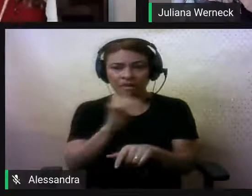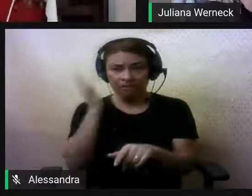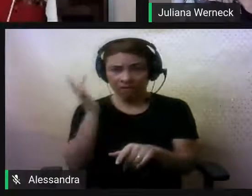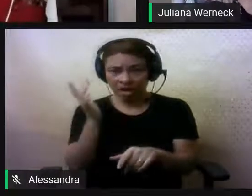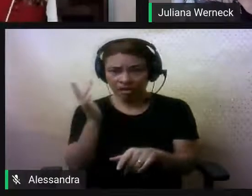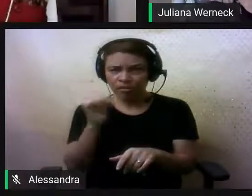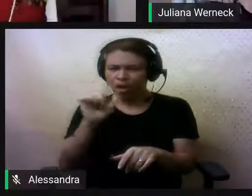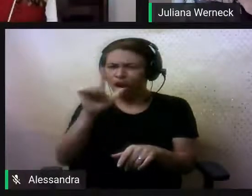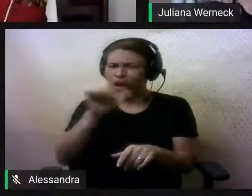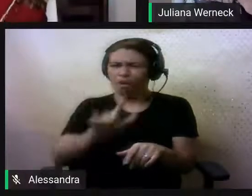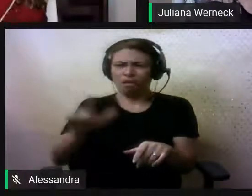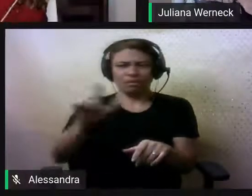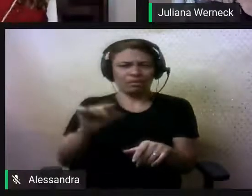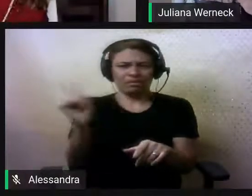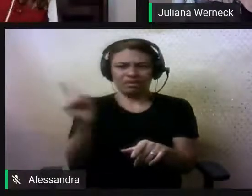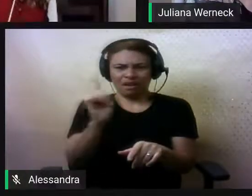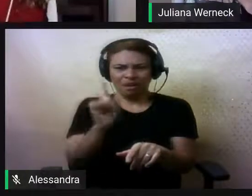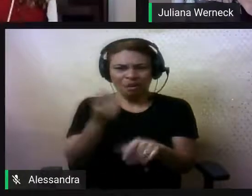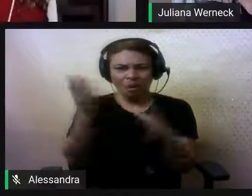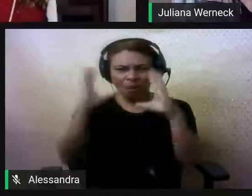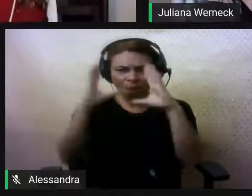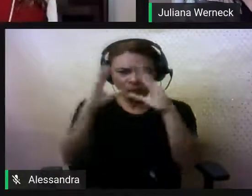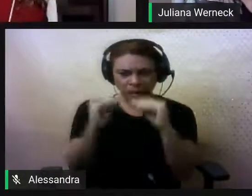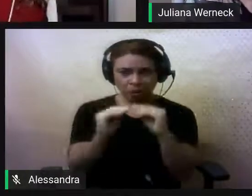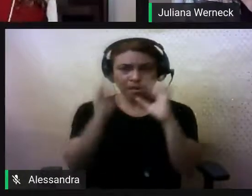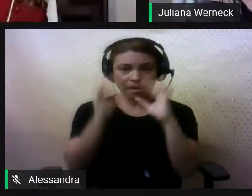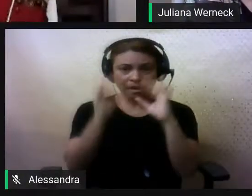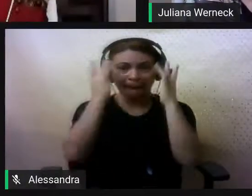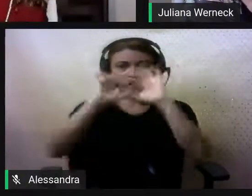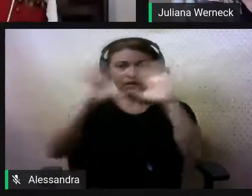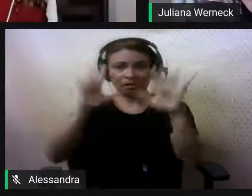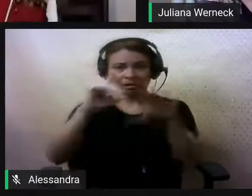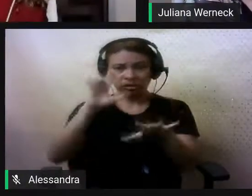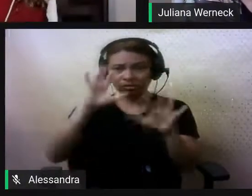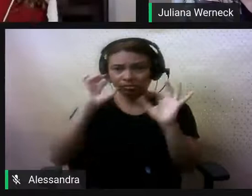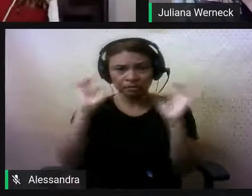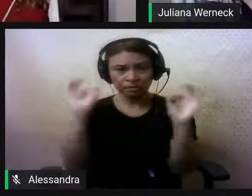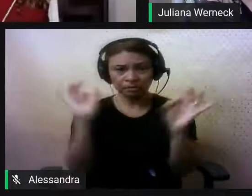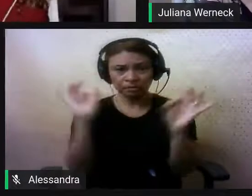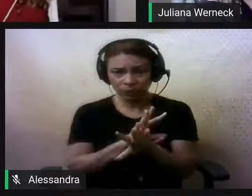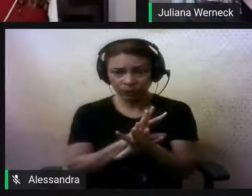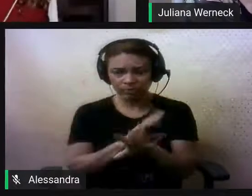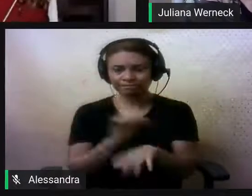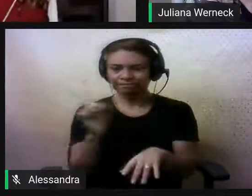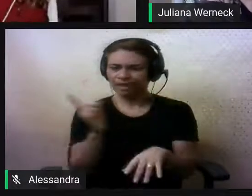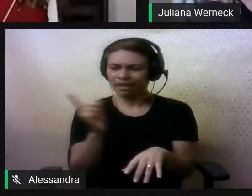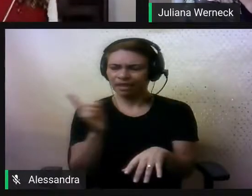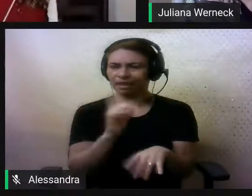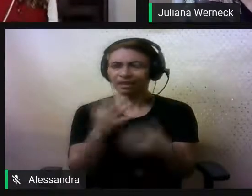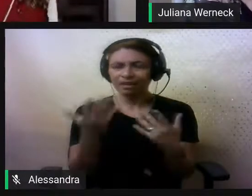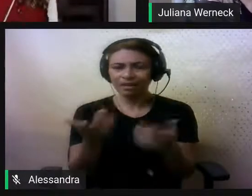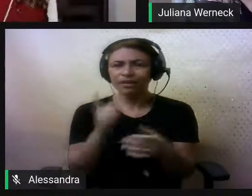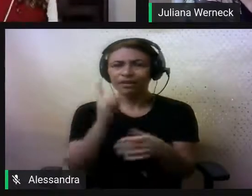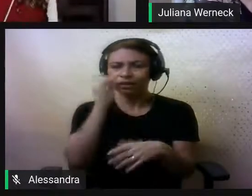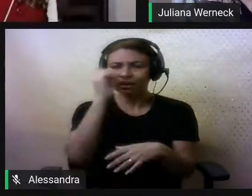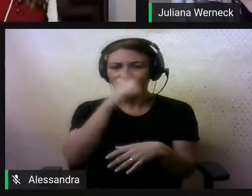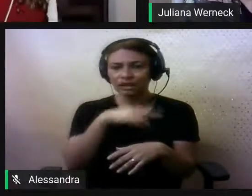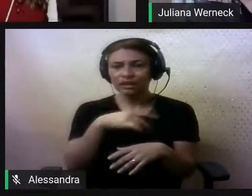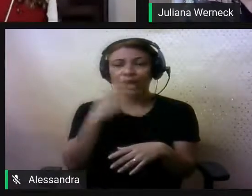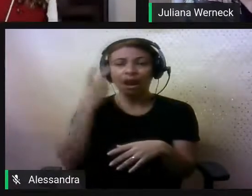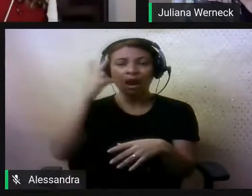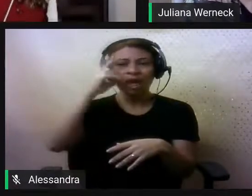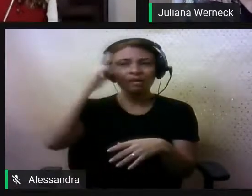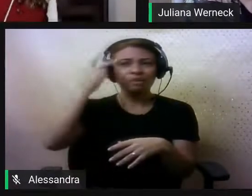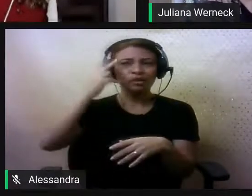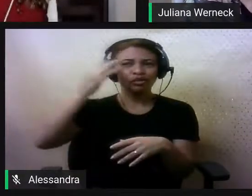Lógico que não é. Não foi do dia para a noite que eu acordei assim, ok, hoje eu não vou lembrar daquela história com dor. Hoje eu não vou